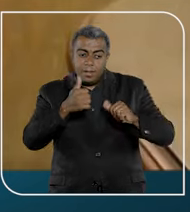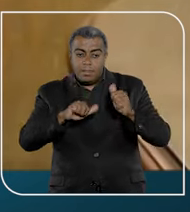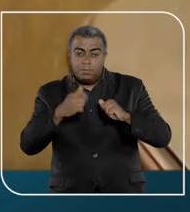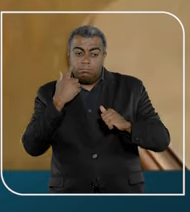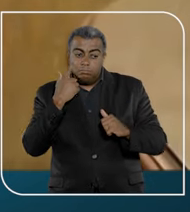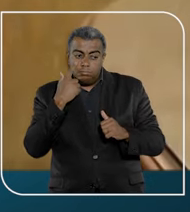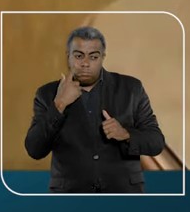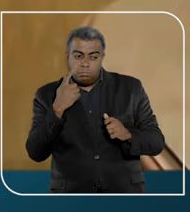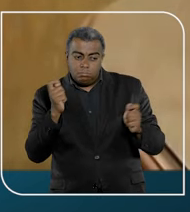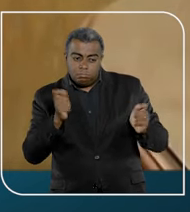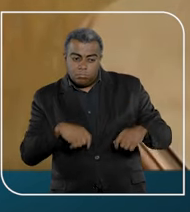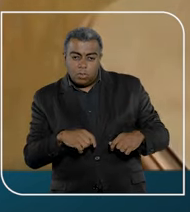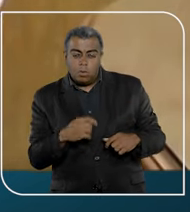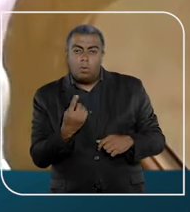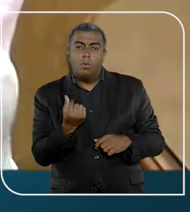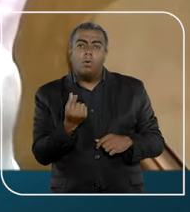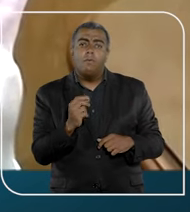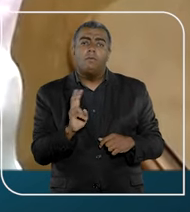da avaliação. Tá?